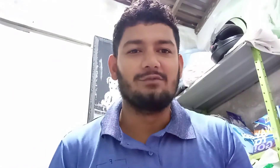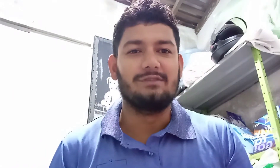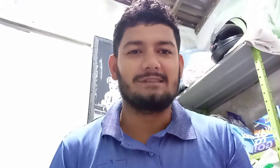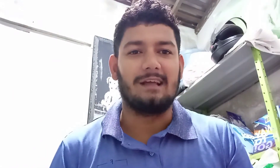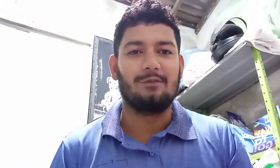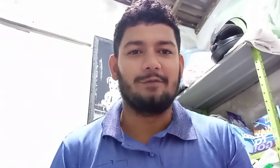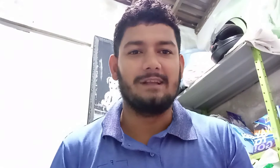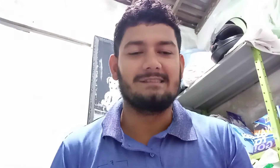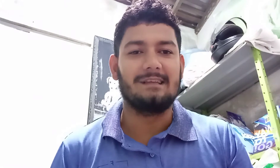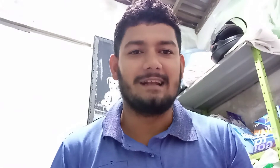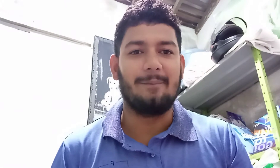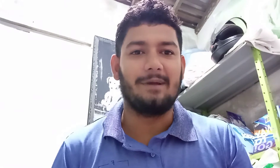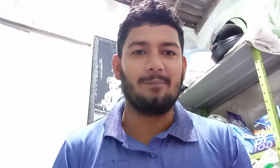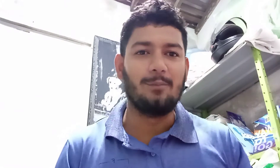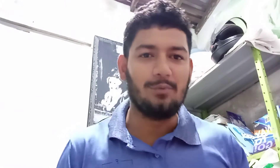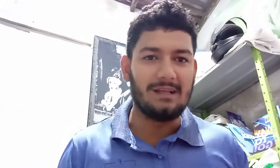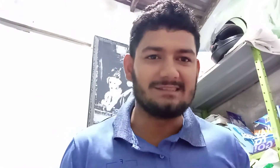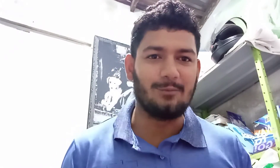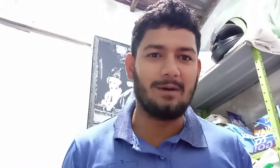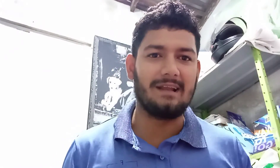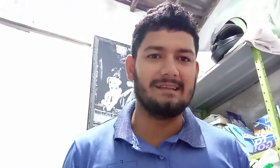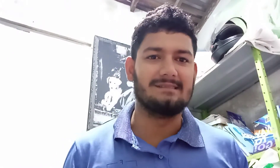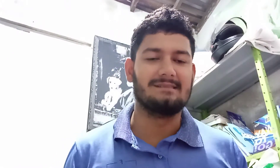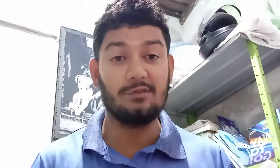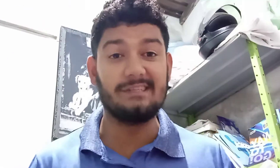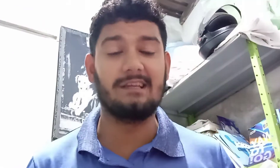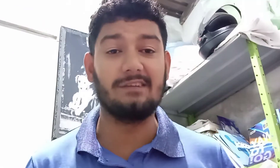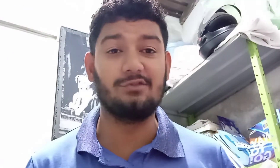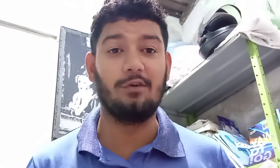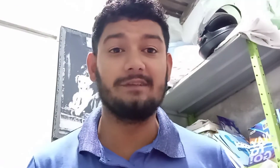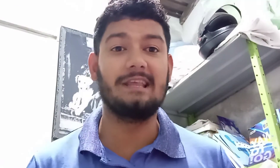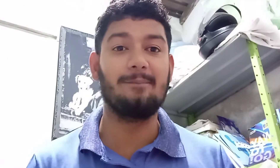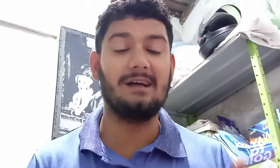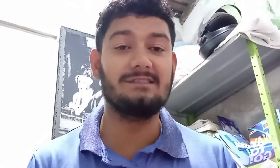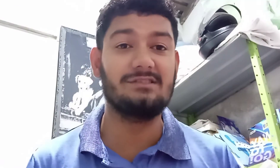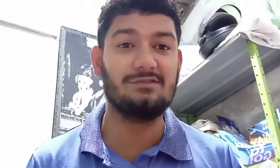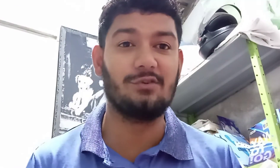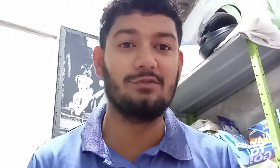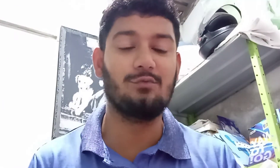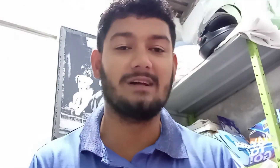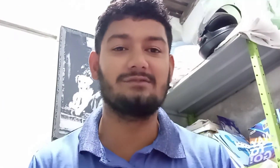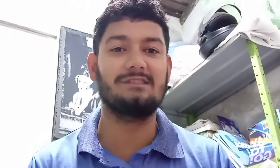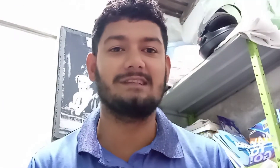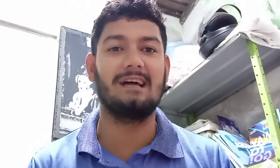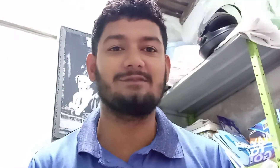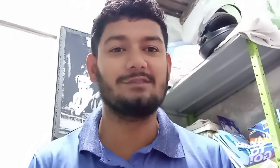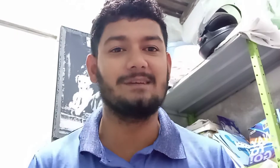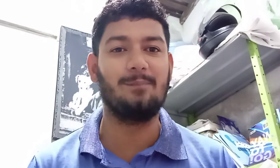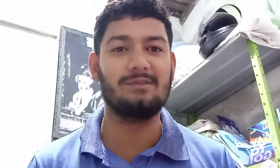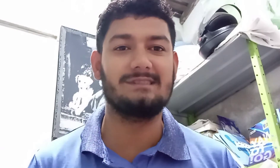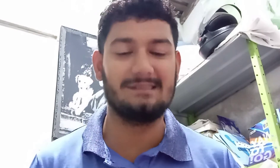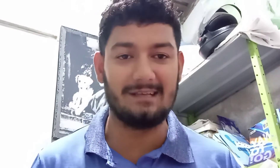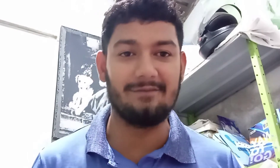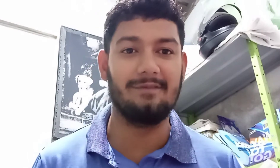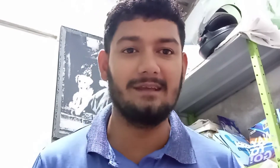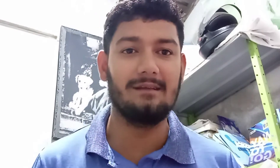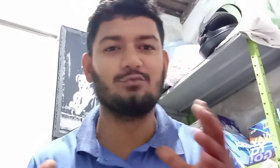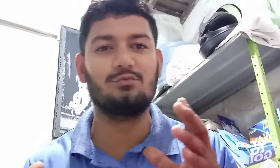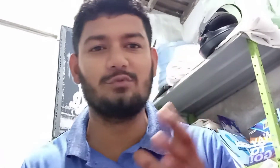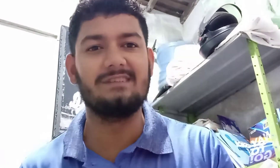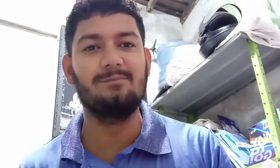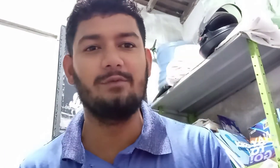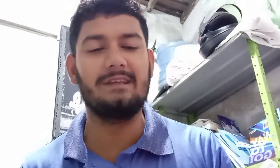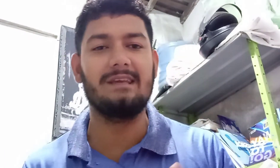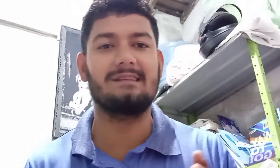o governo do estado oferecerá para a população paraense. Você que é jovem e tem mais de 18 anos de idade, você pode se inscrever.